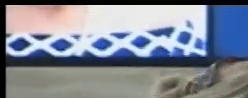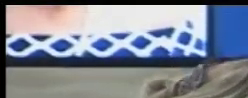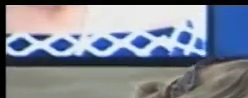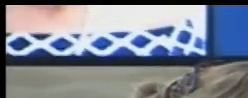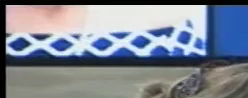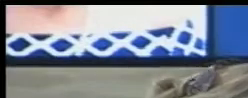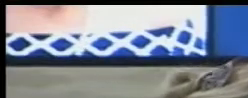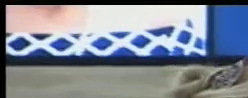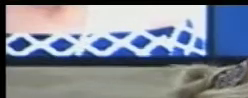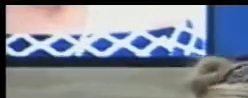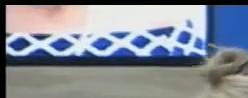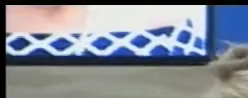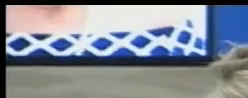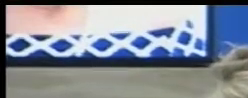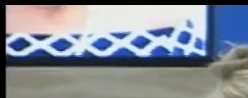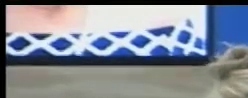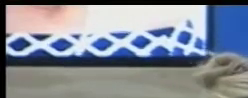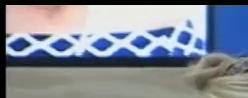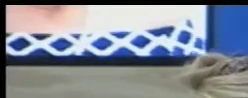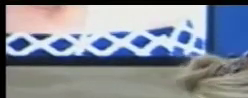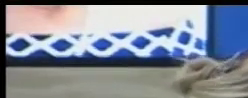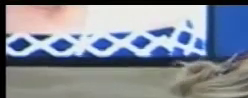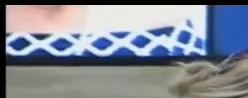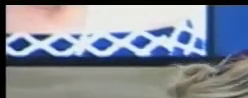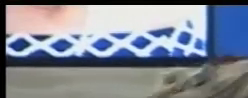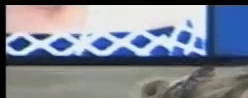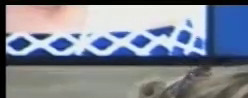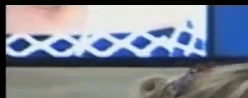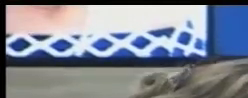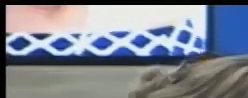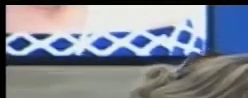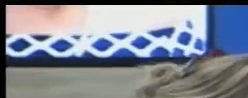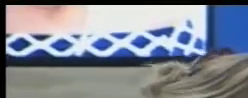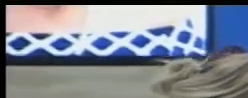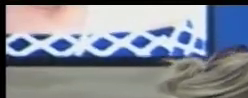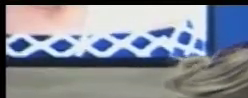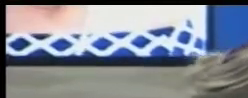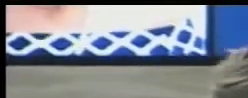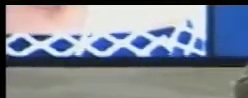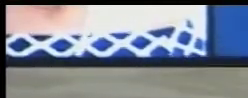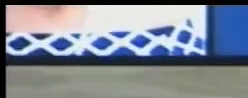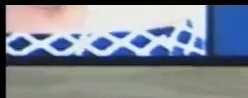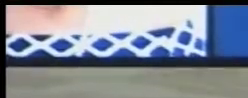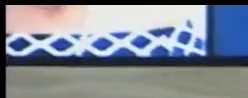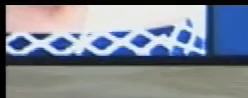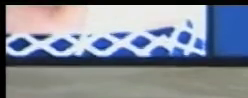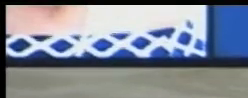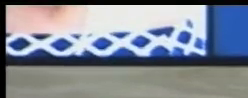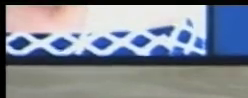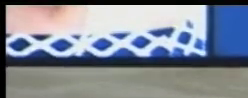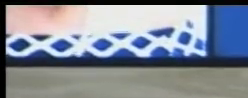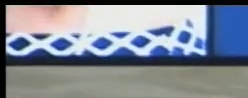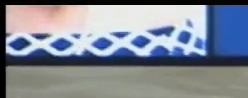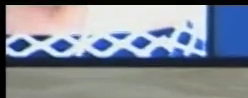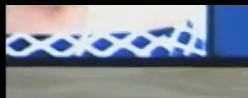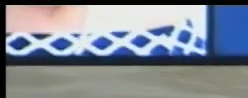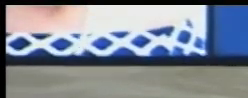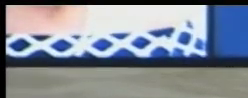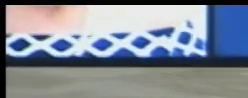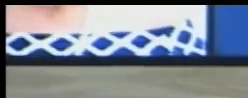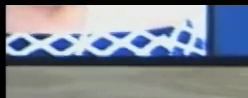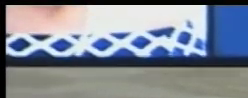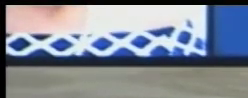e grau, como todos os vereadores falaram aqui. Mas, infelizmente, a gente tem que entender que o documento que